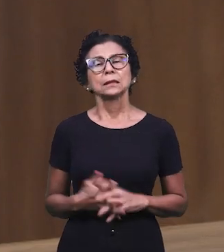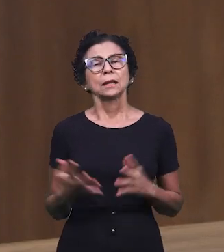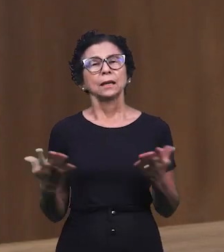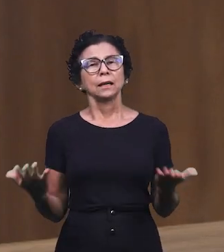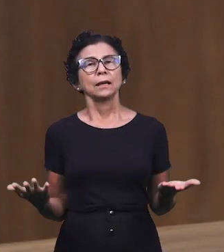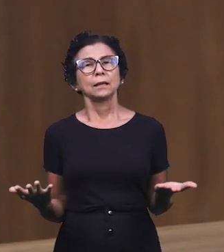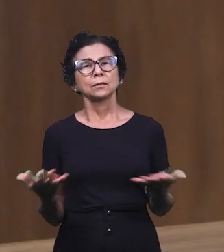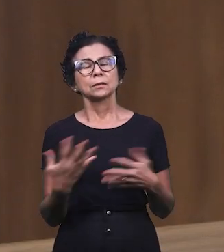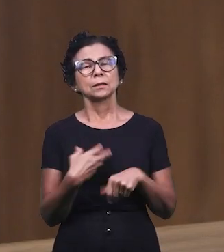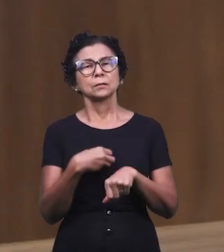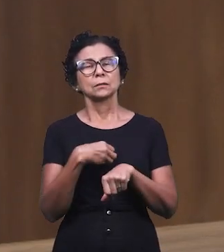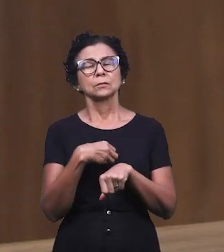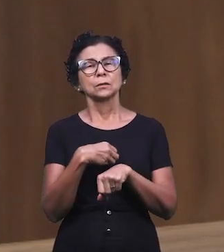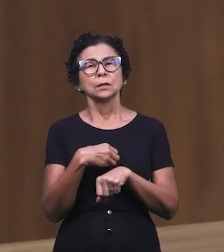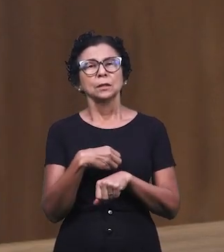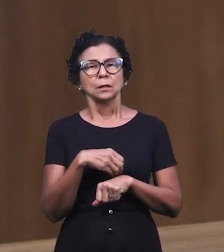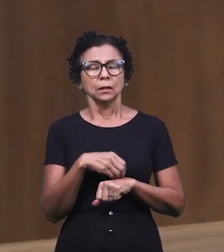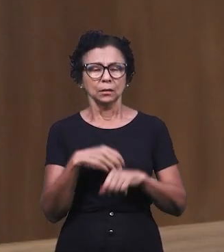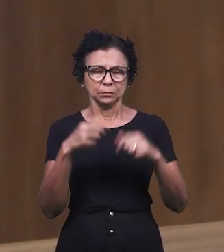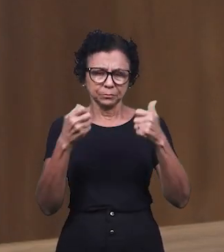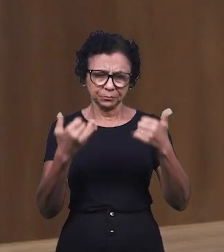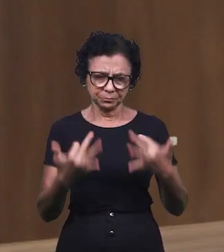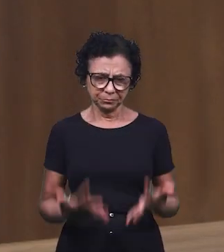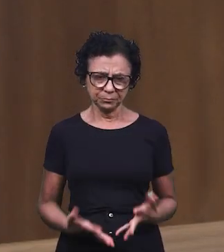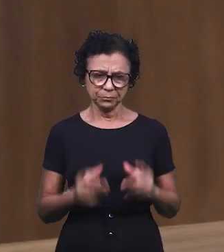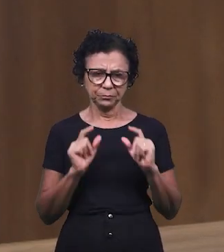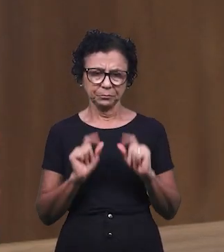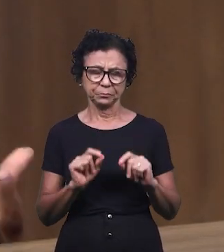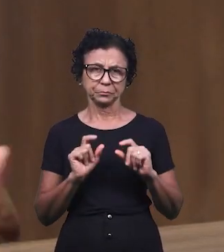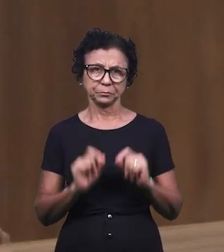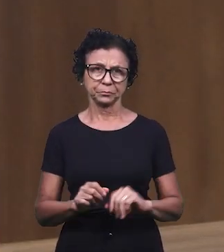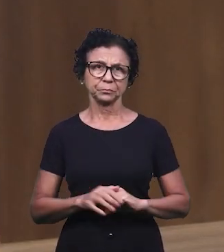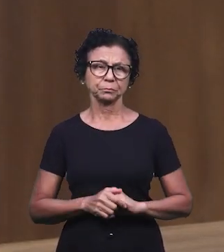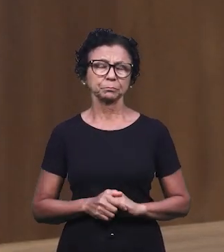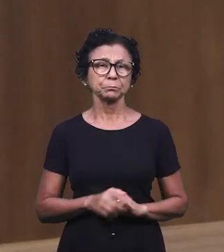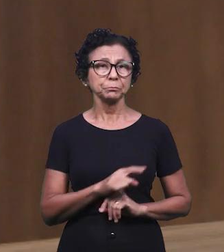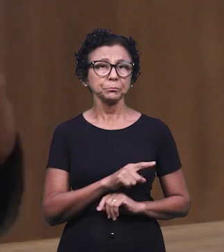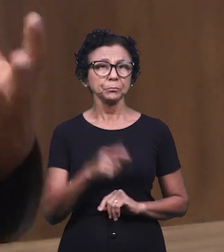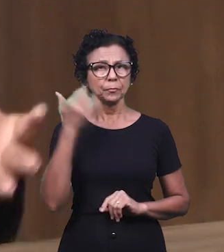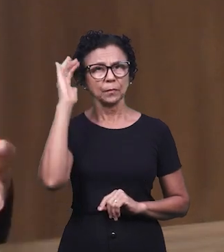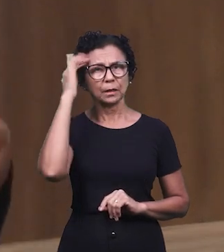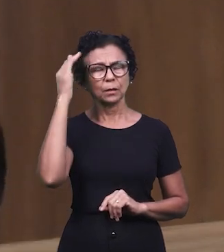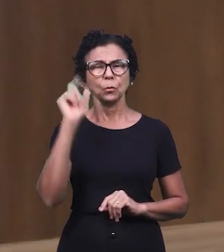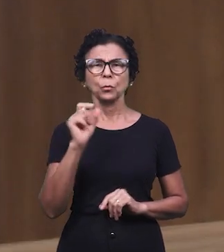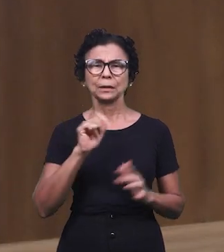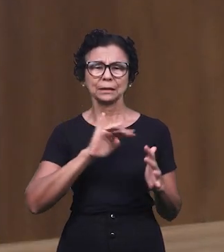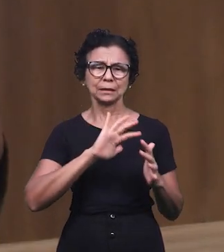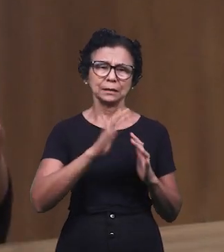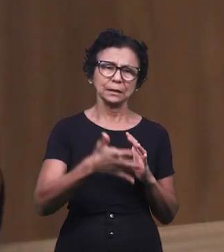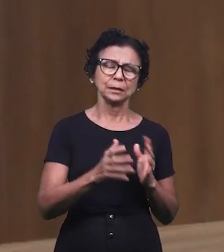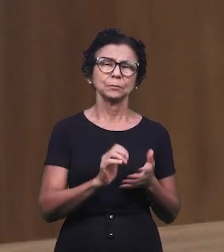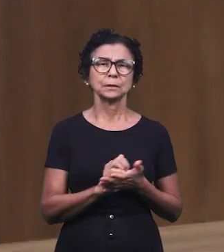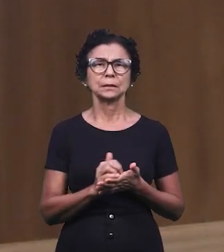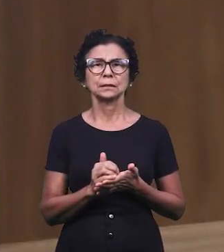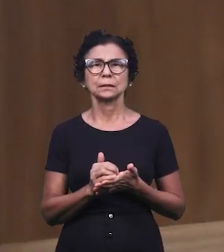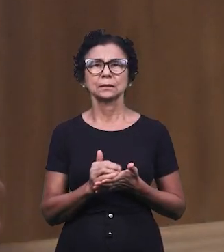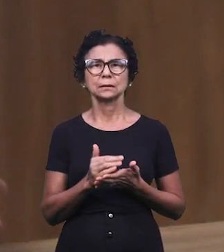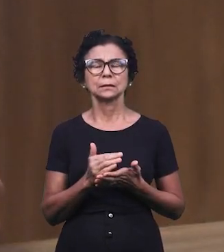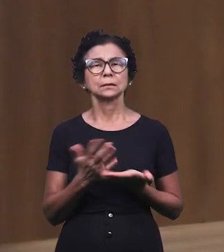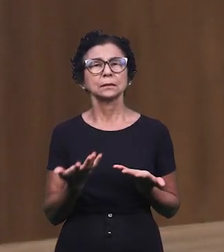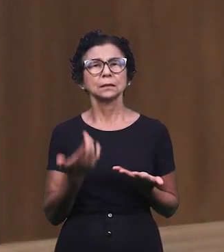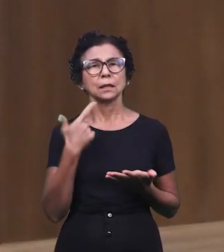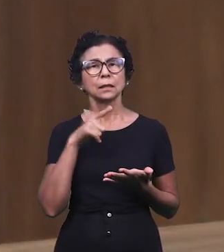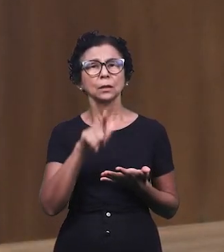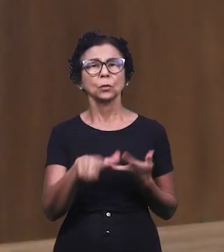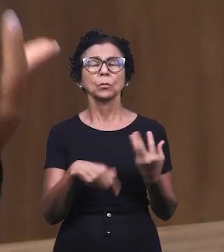irmãos, tentando explicar para que entenda o que é a Libras, o que é essa língua, como que é